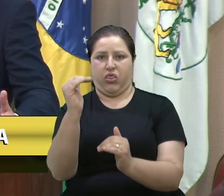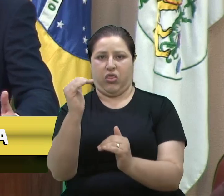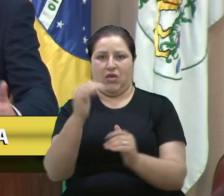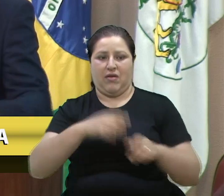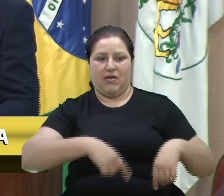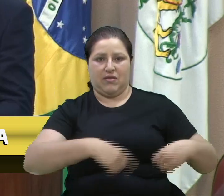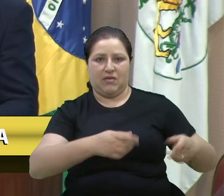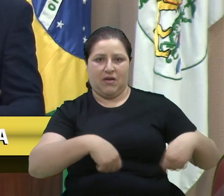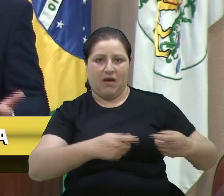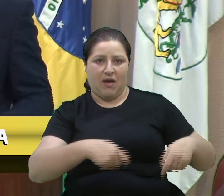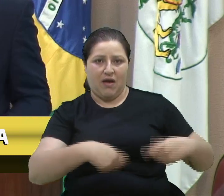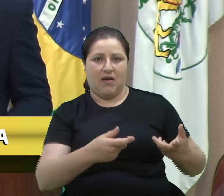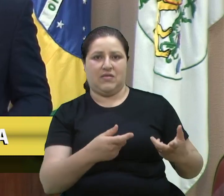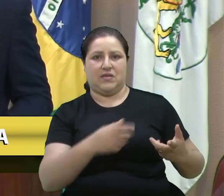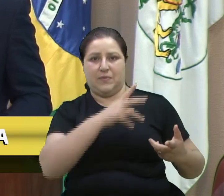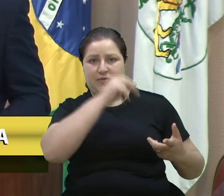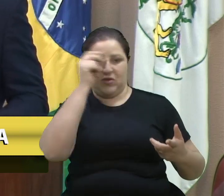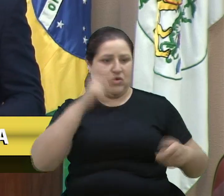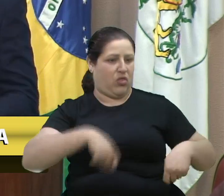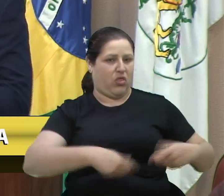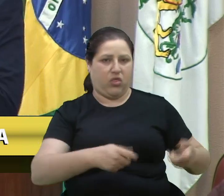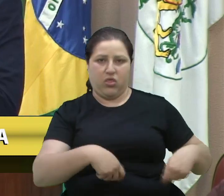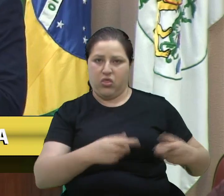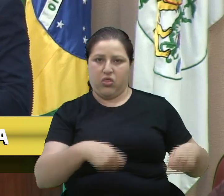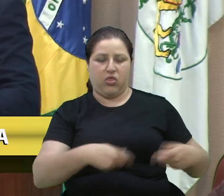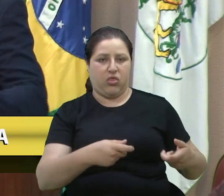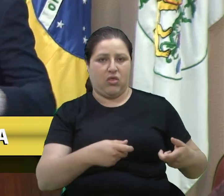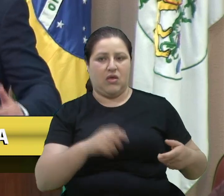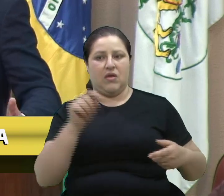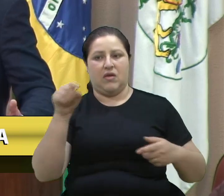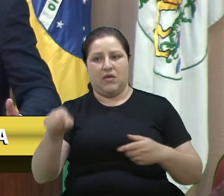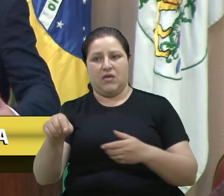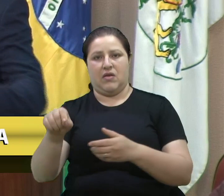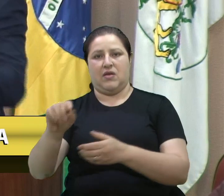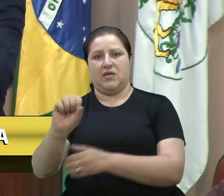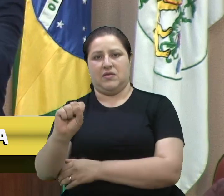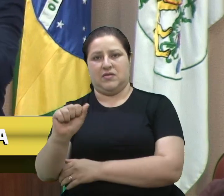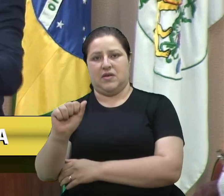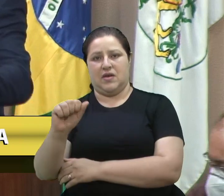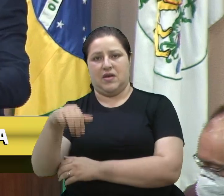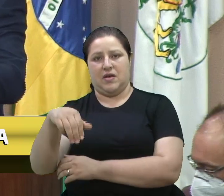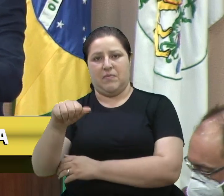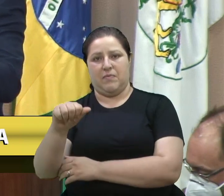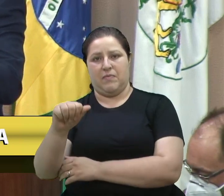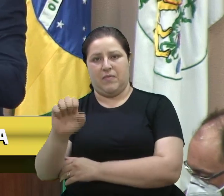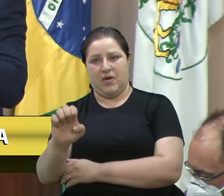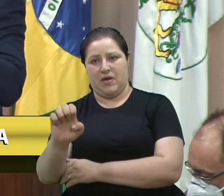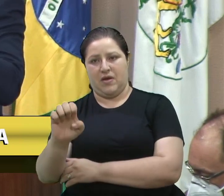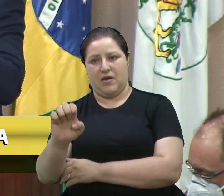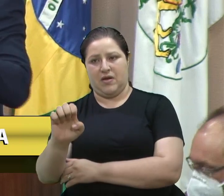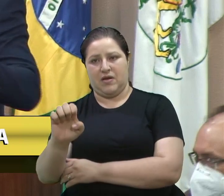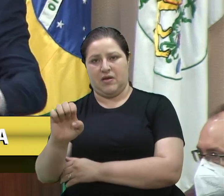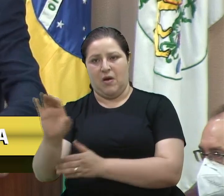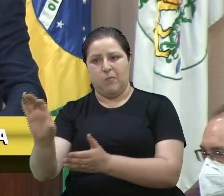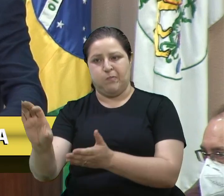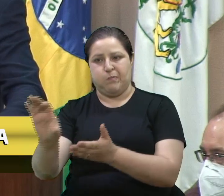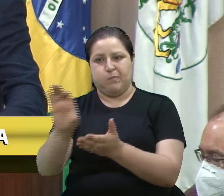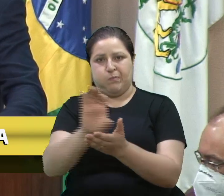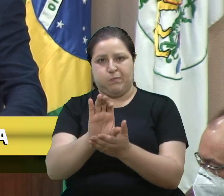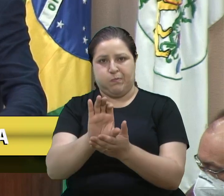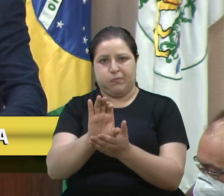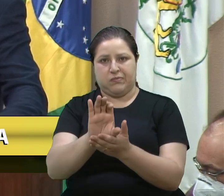despesa imposta à prefeitura e a contrapartida feita pelo SAMAI. A palavra,